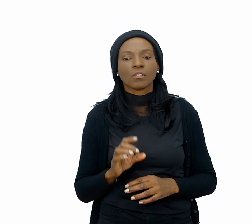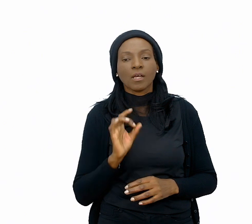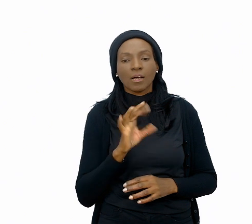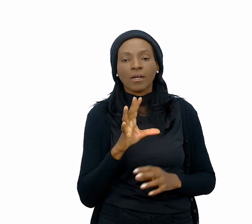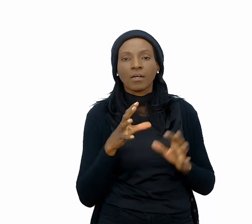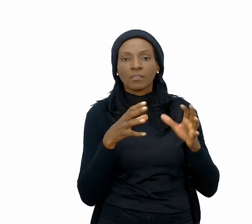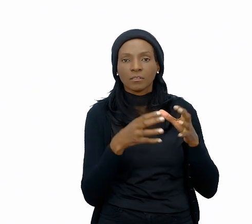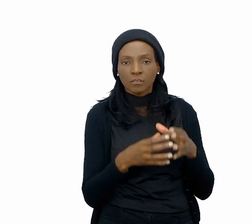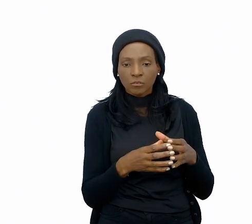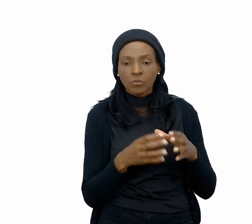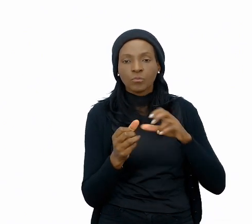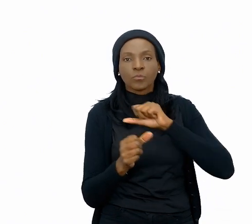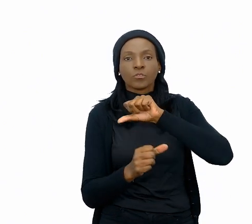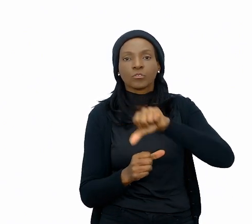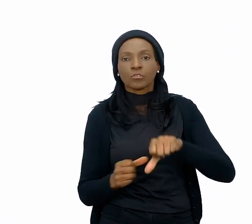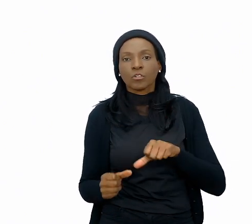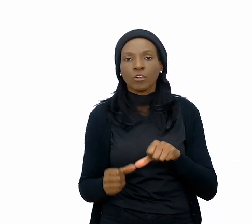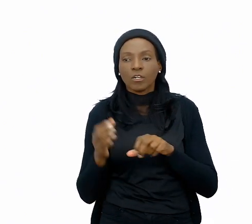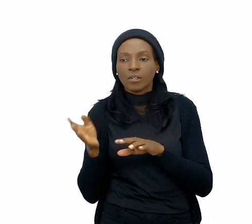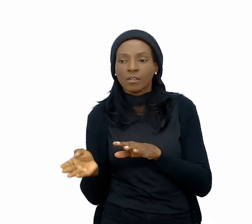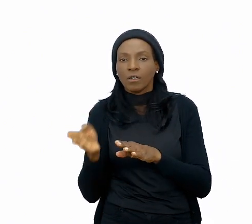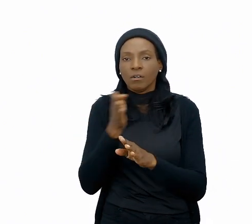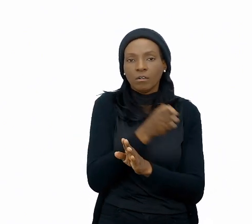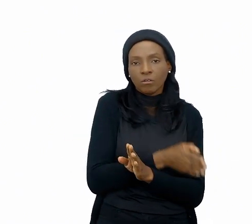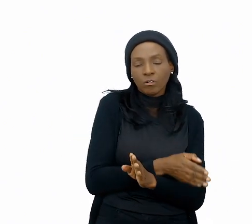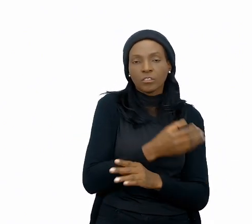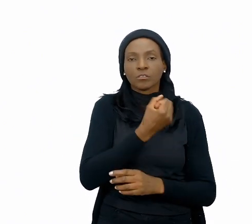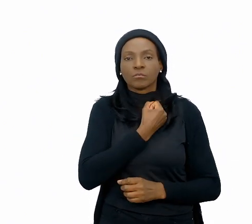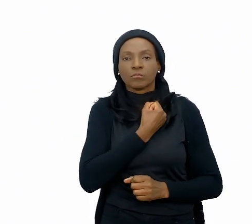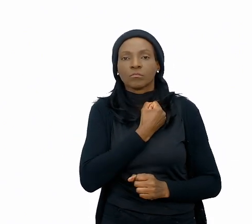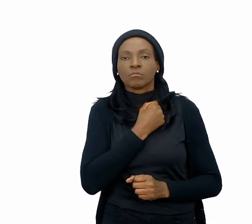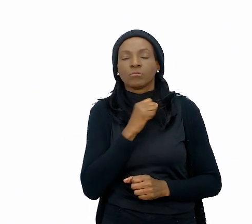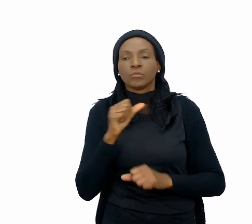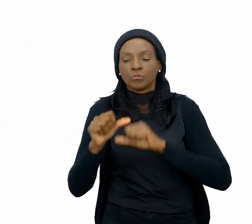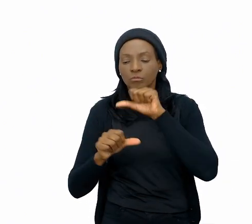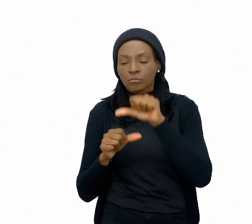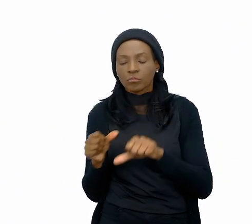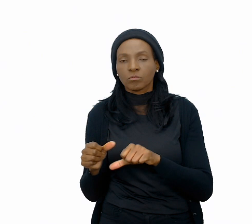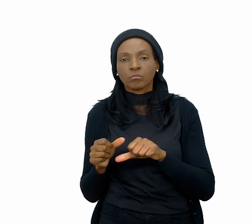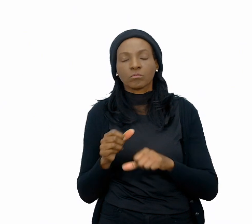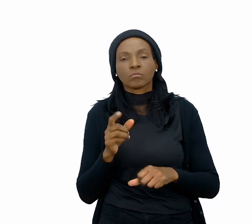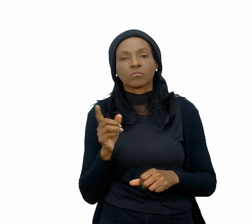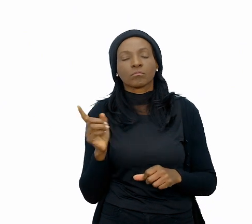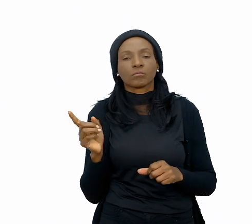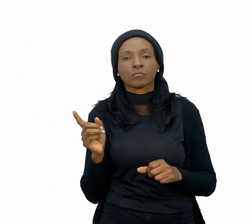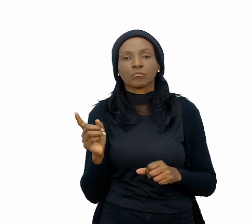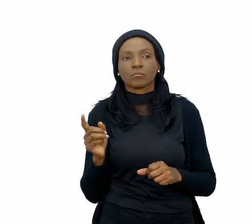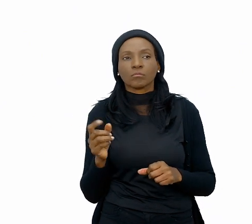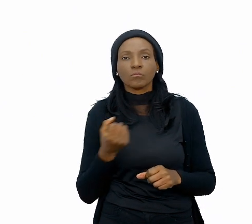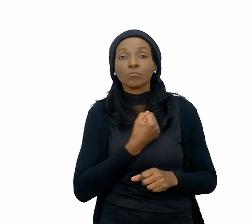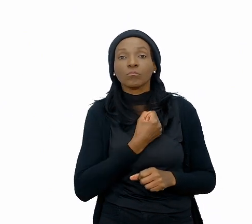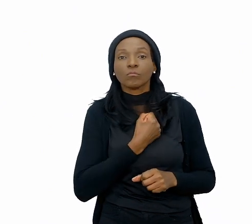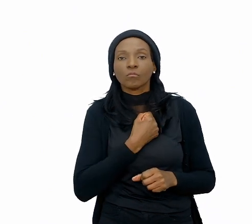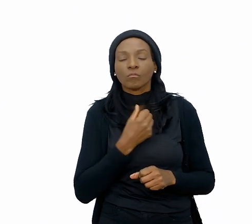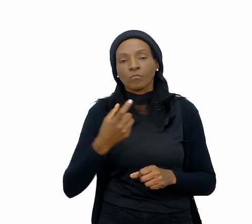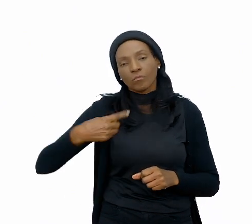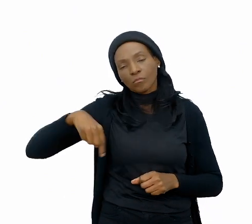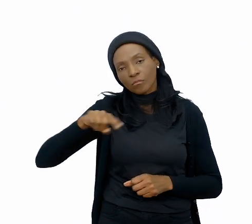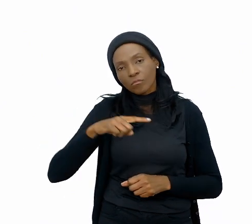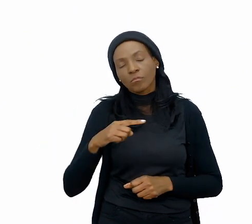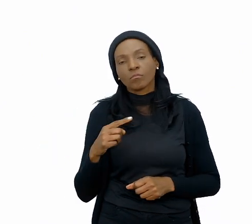agrupamento muda-se a ordem do número, né? Muda-se ali o número que a gente